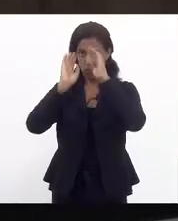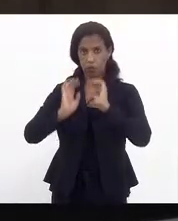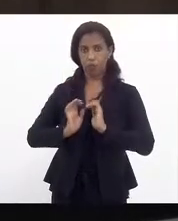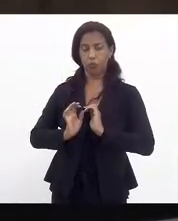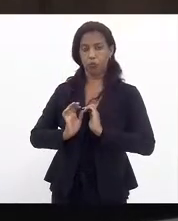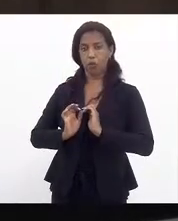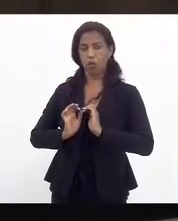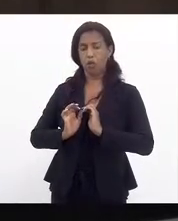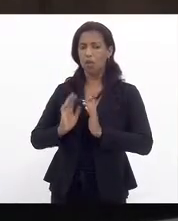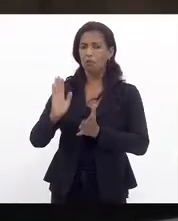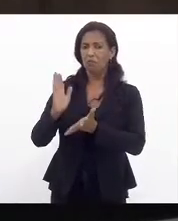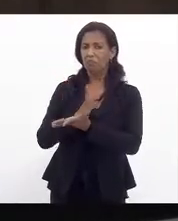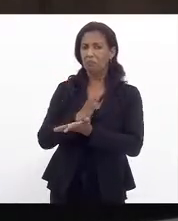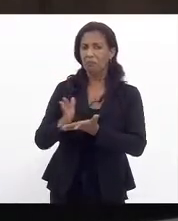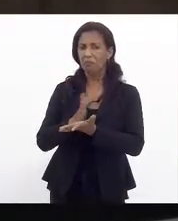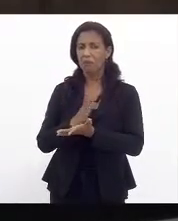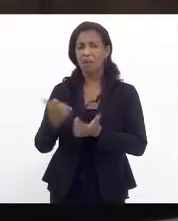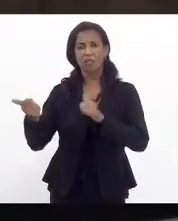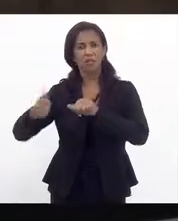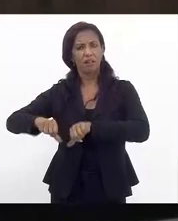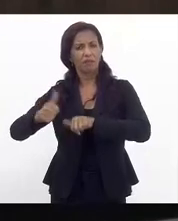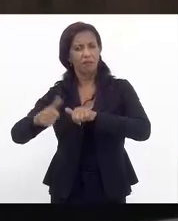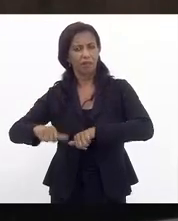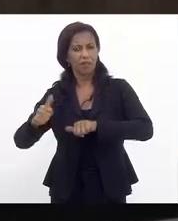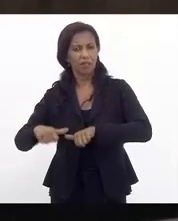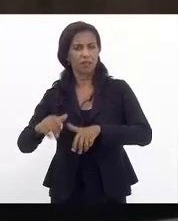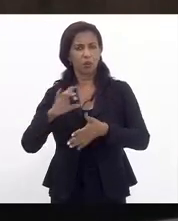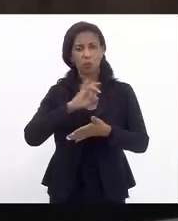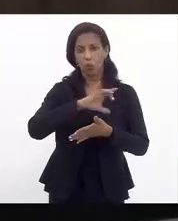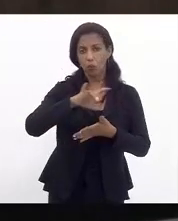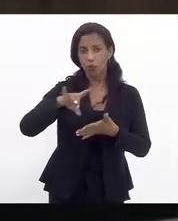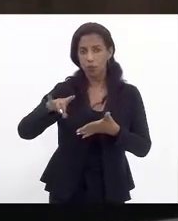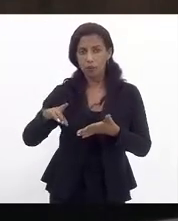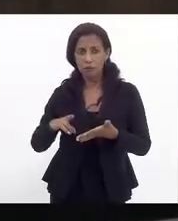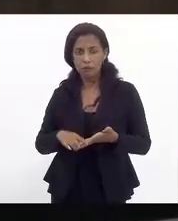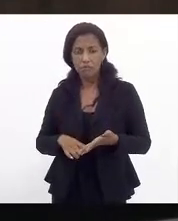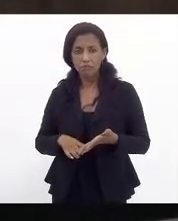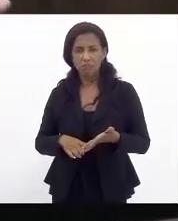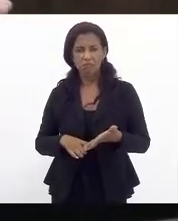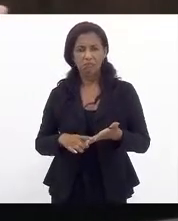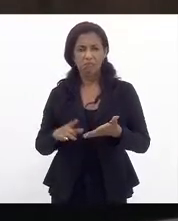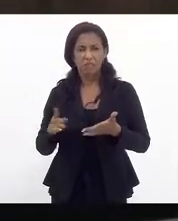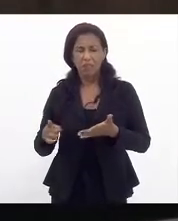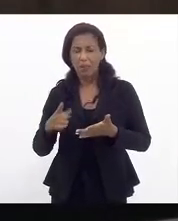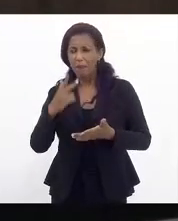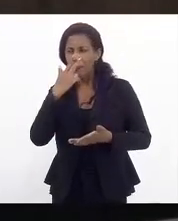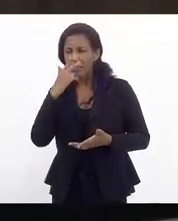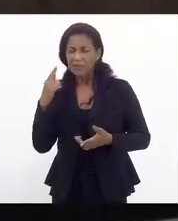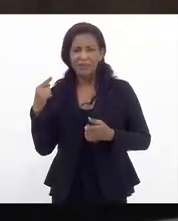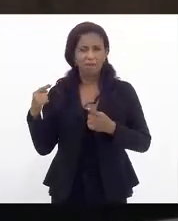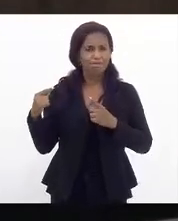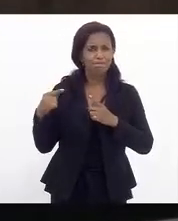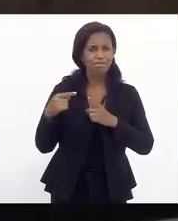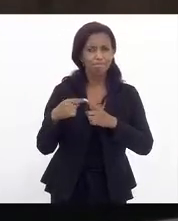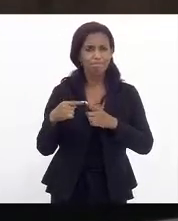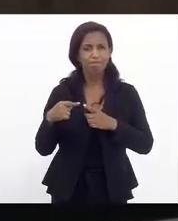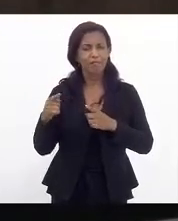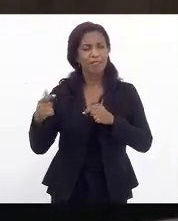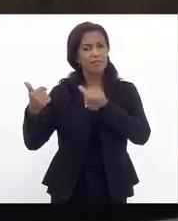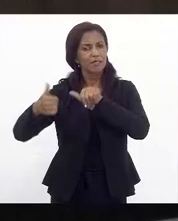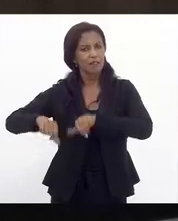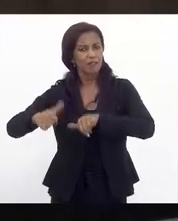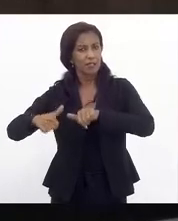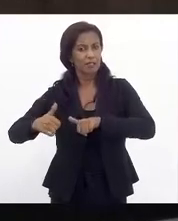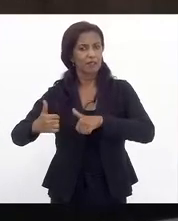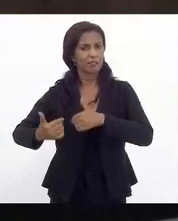muita das vezes essa avaliação com critério estritamente subjetivo que este